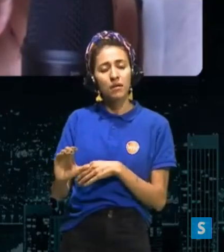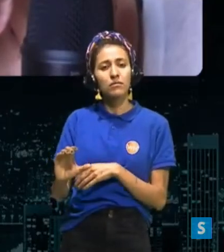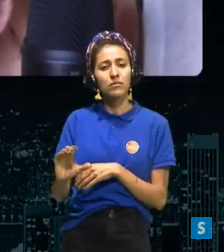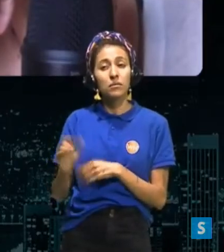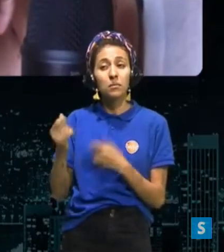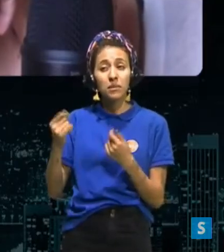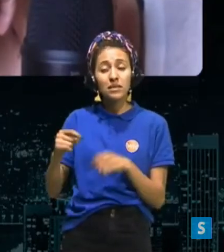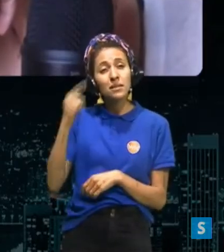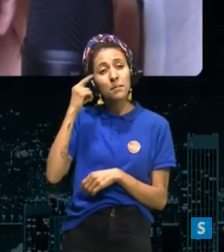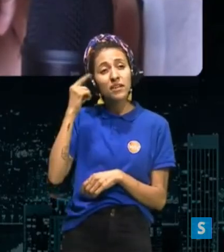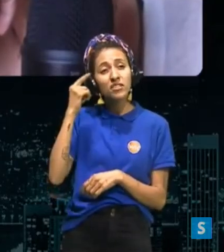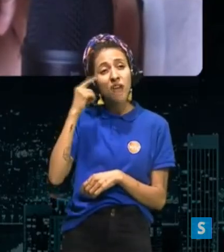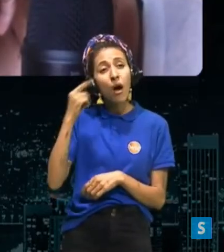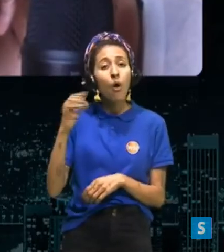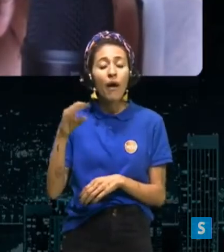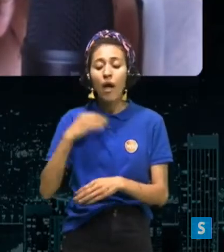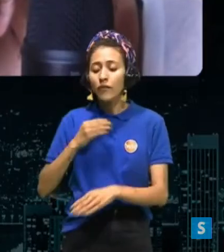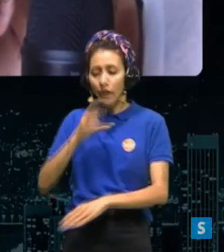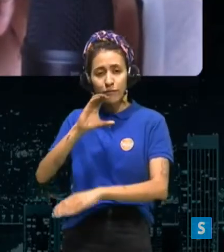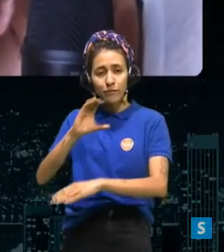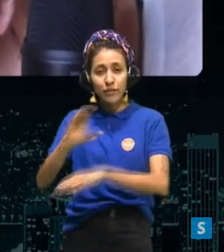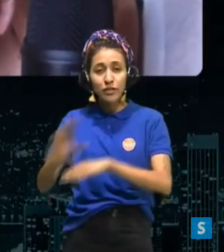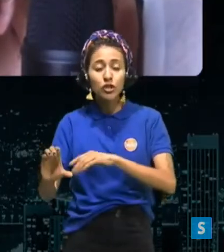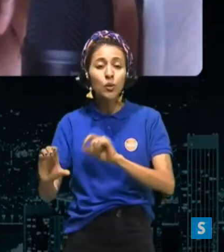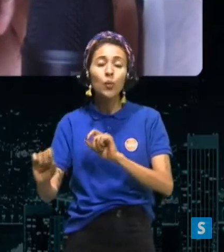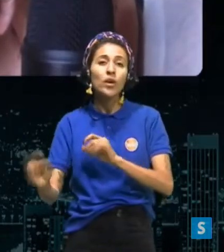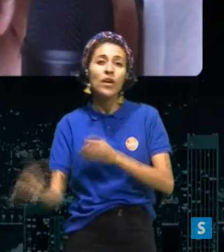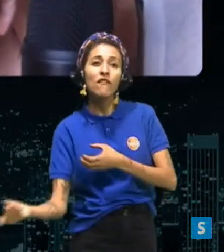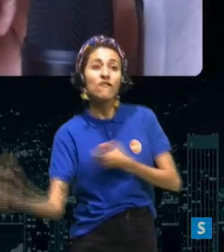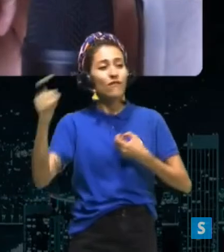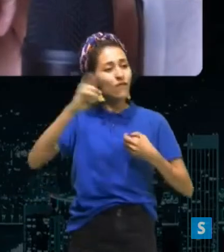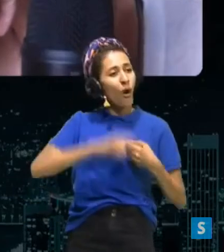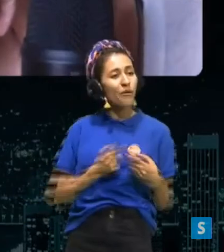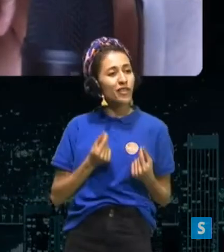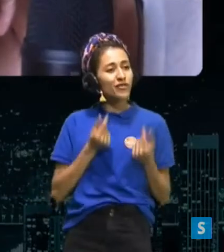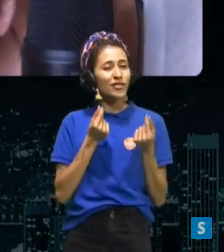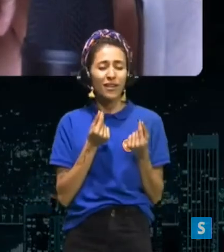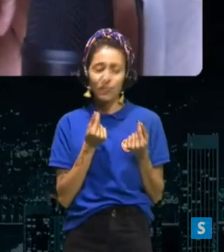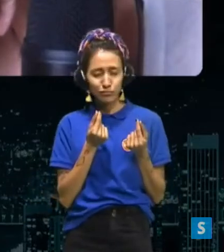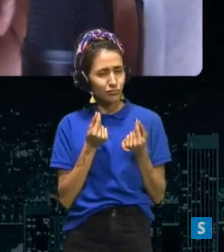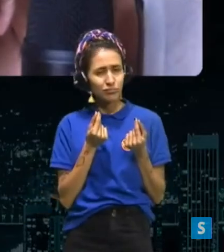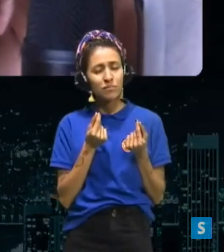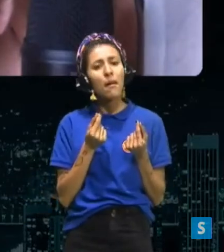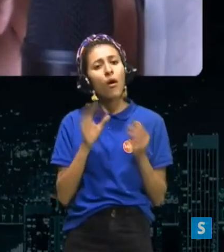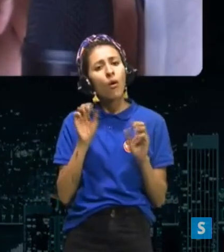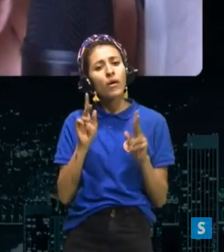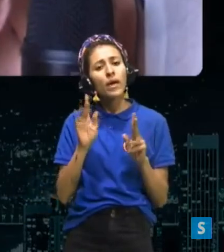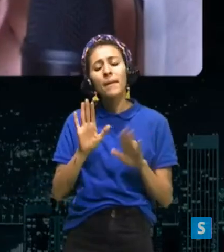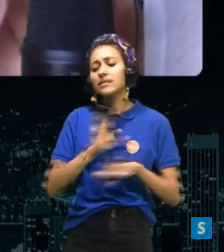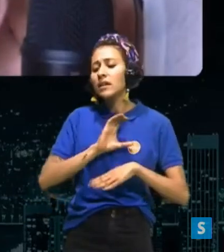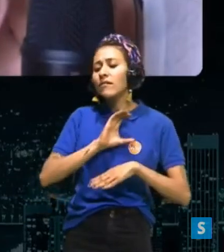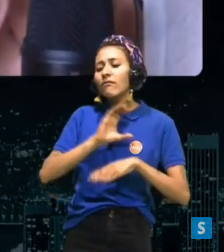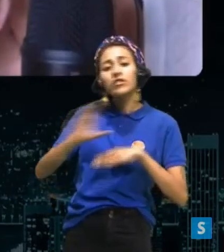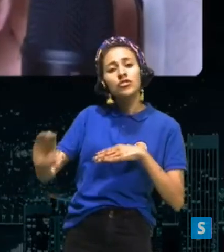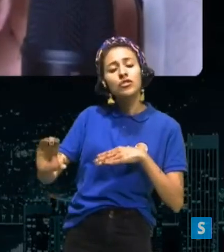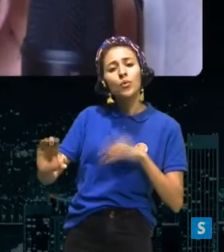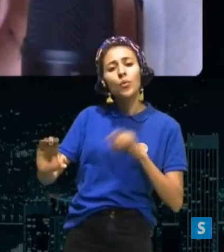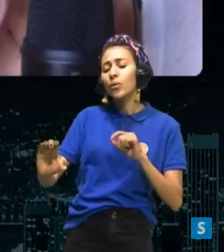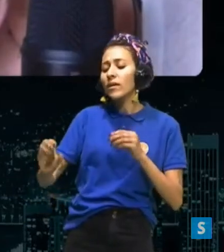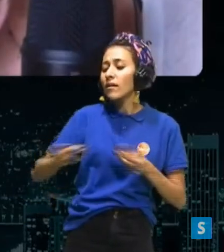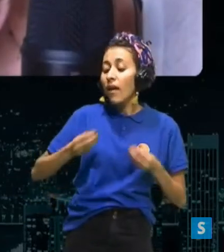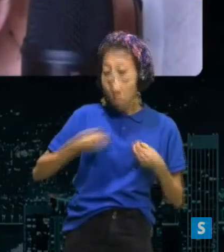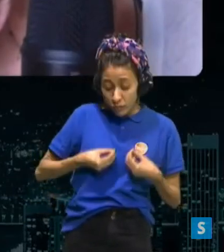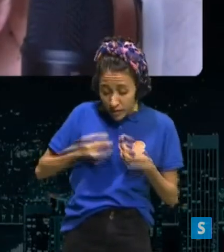que você vai receber mas você não tá pensando que você pode doar ou Dara e é um elemento importante para uma relação bem